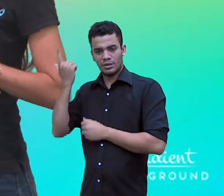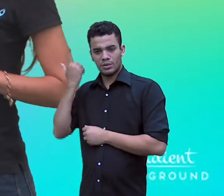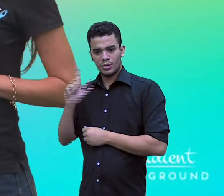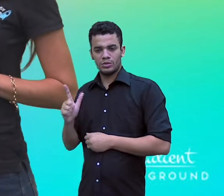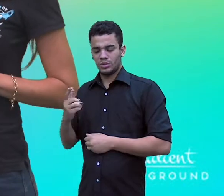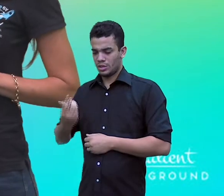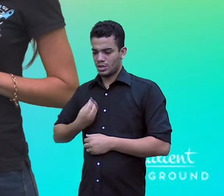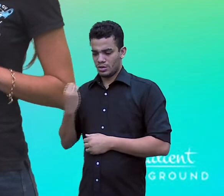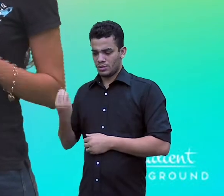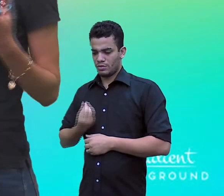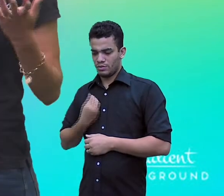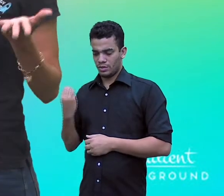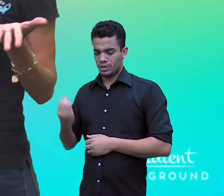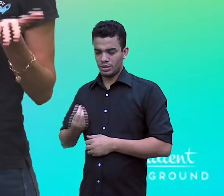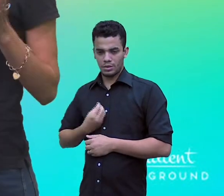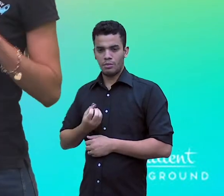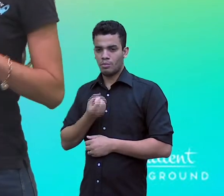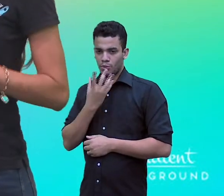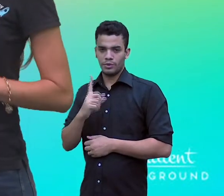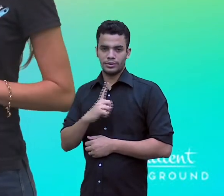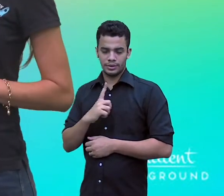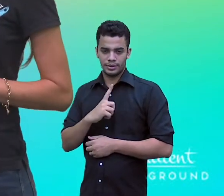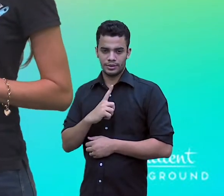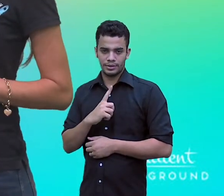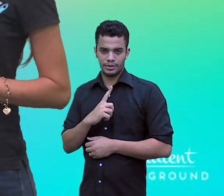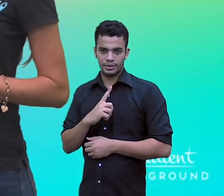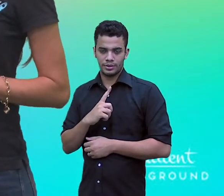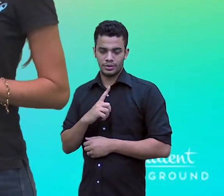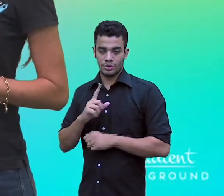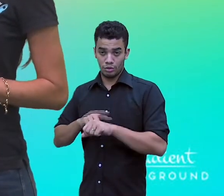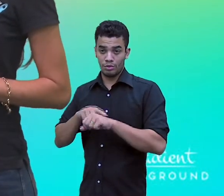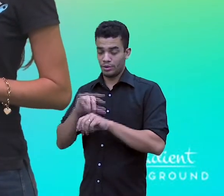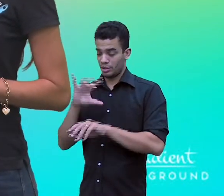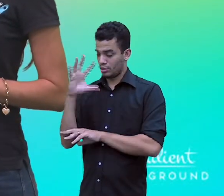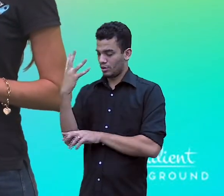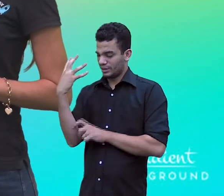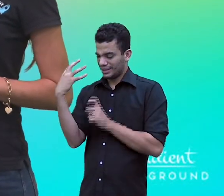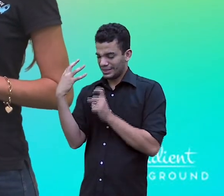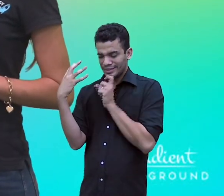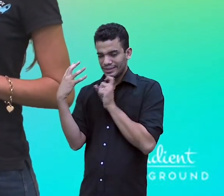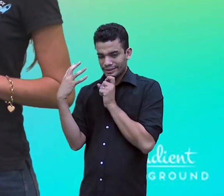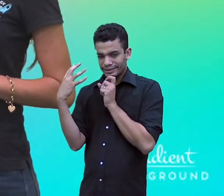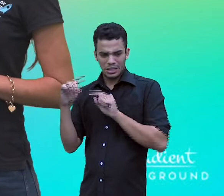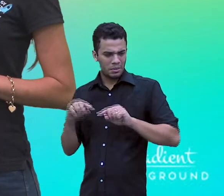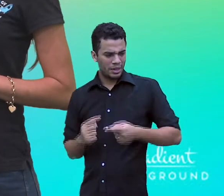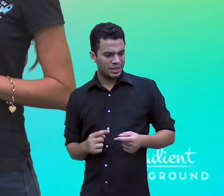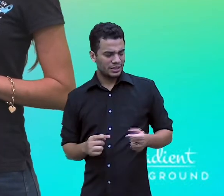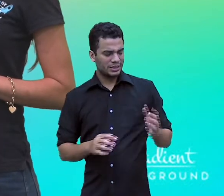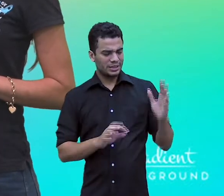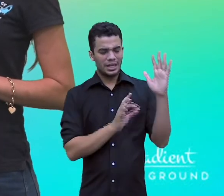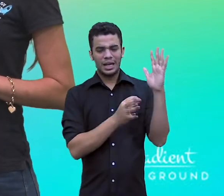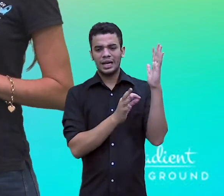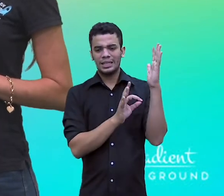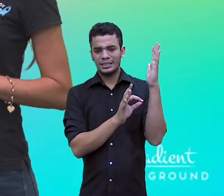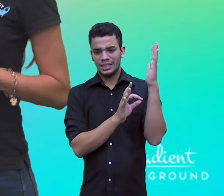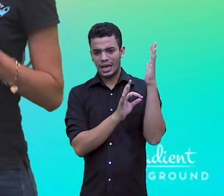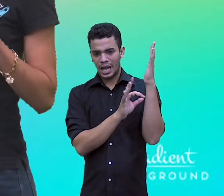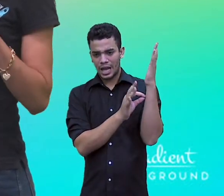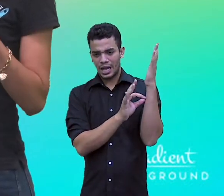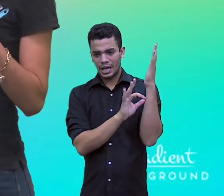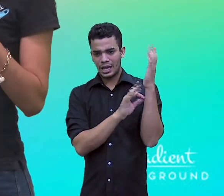no inverno. E a cigarra? Ela cantou durante o